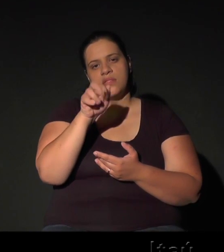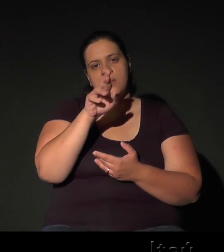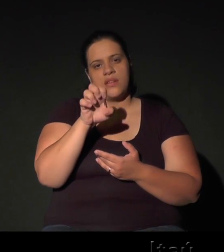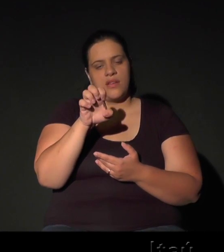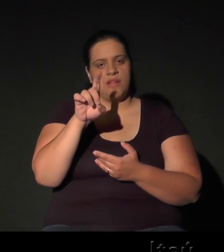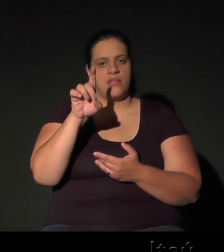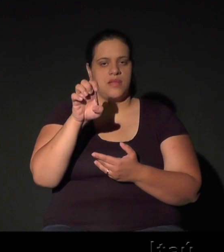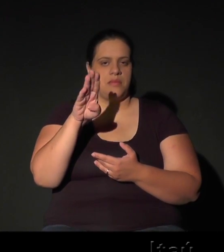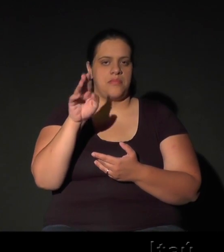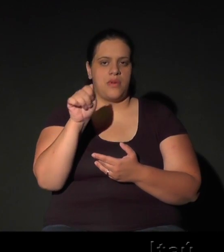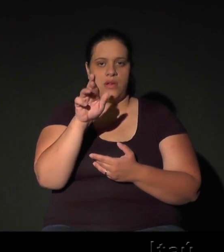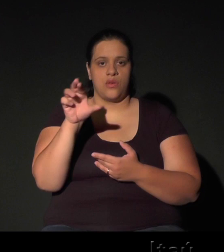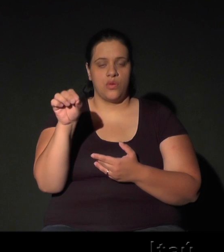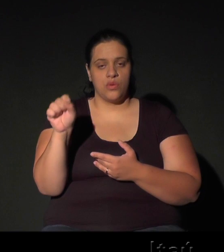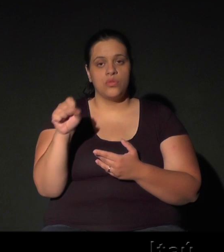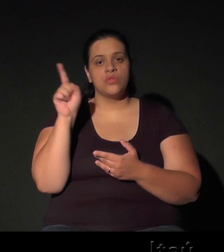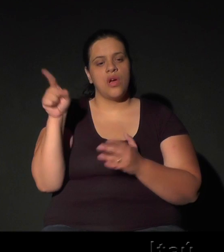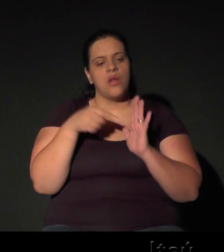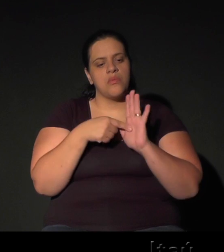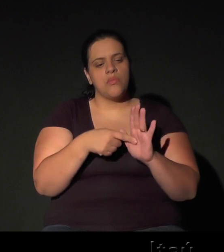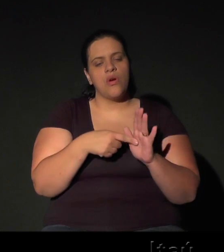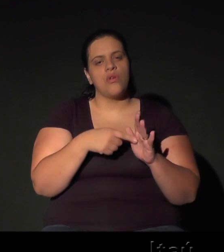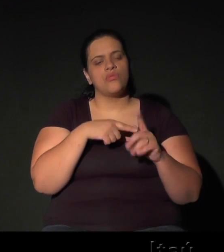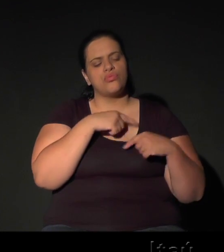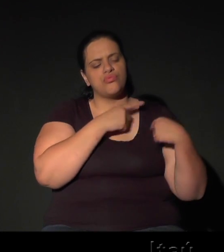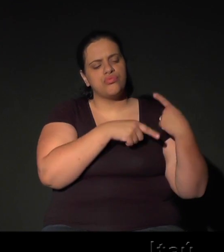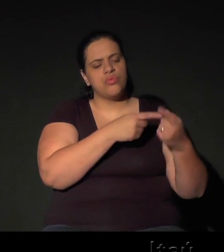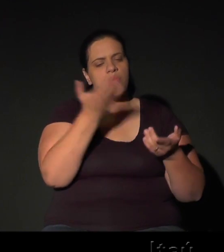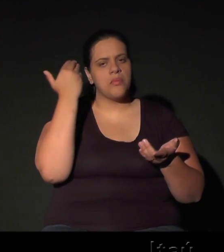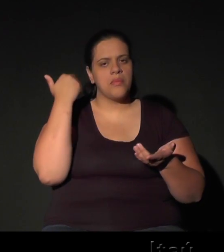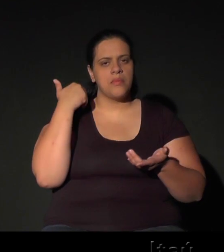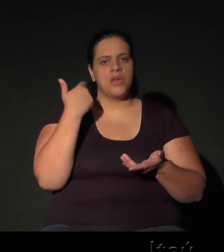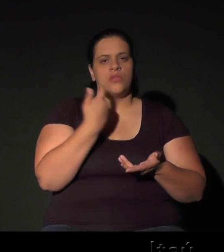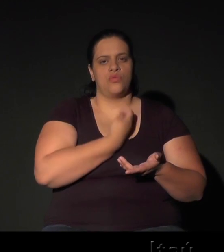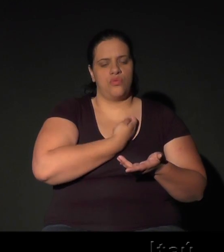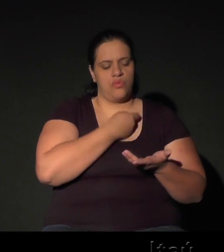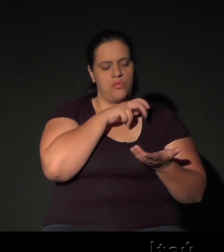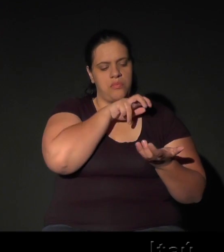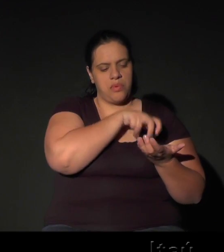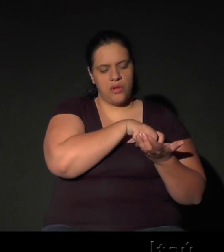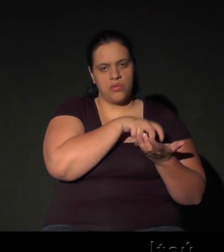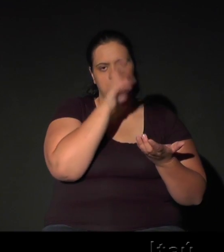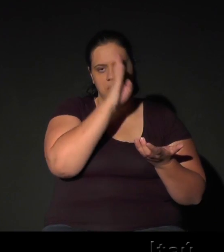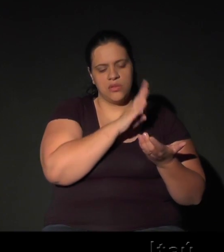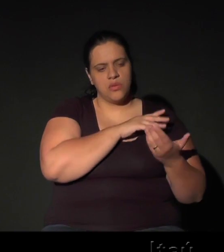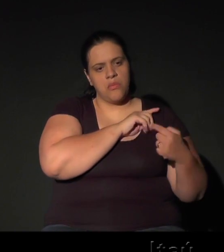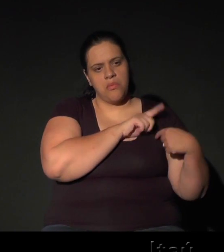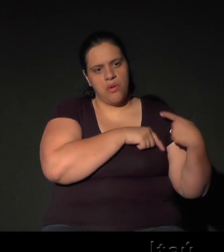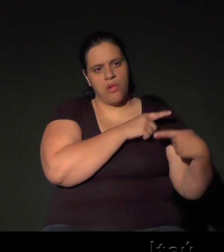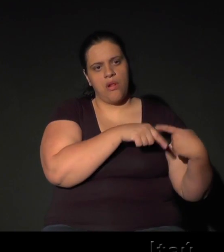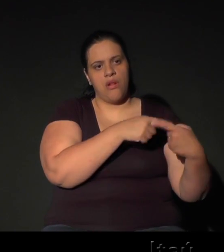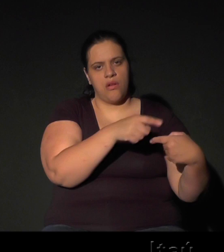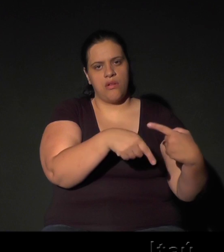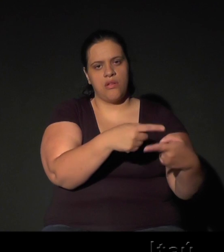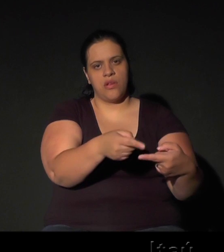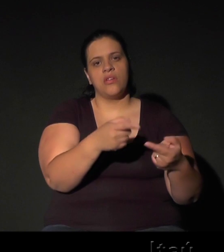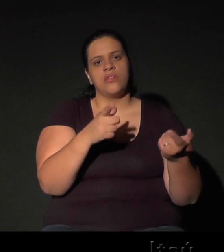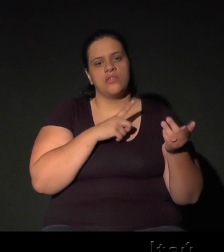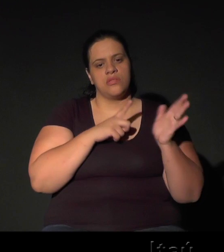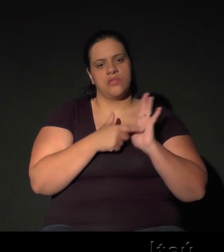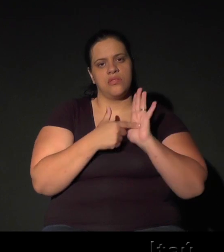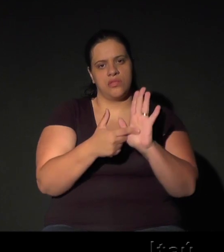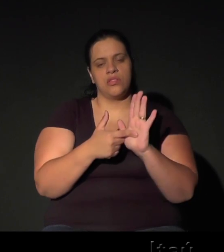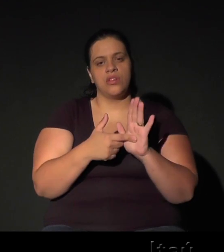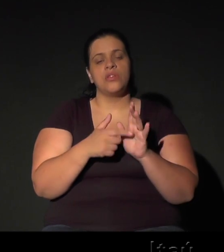faz um estudo histórico do sagrado feminino desde o paleolítico e vem trazendo até o nosso tempo e mostra ali você